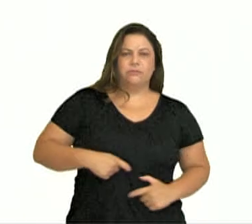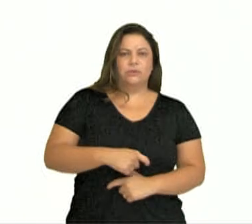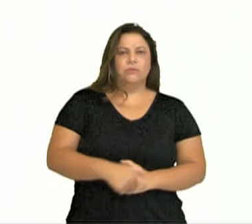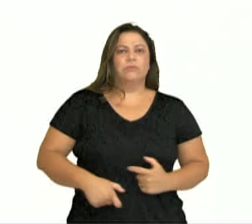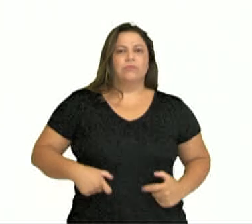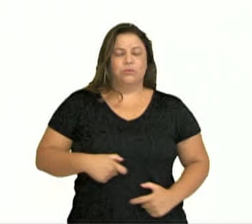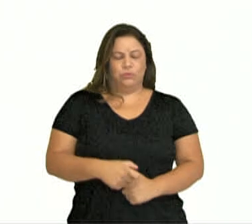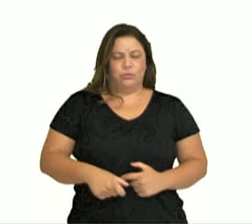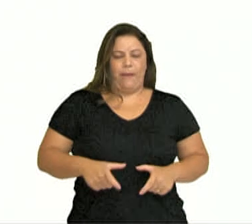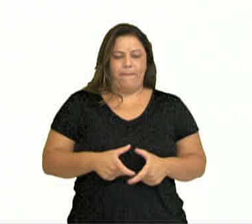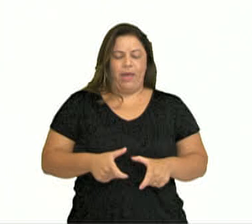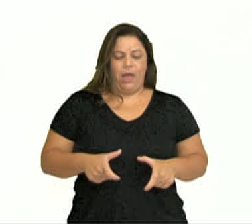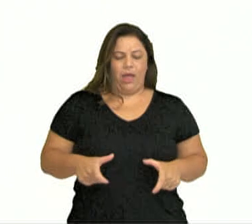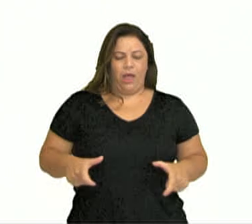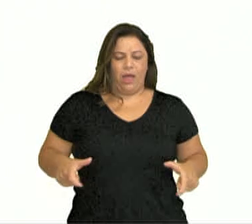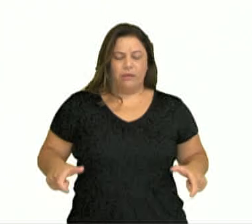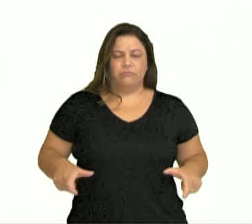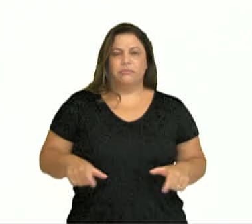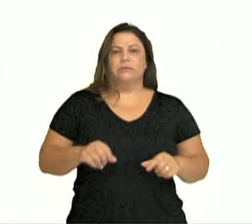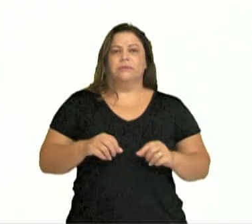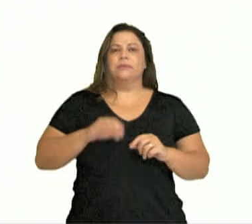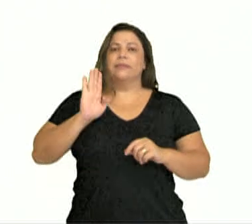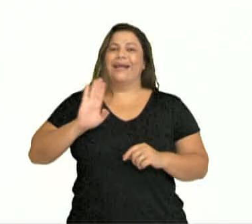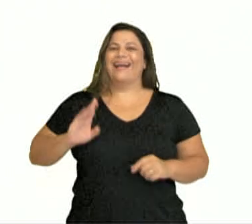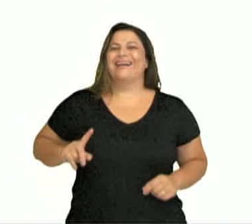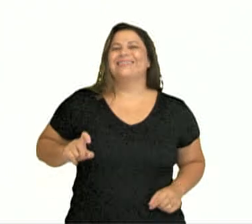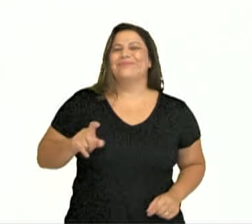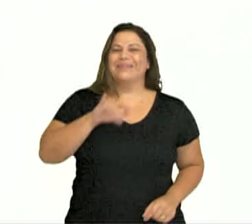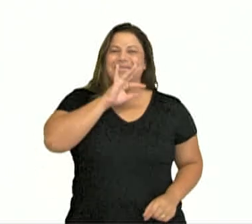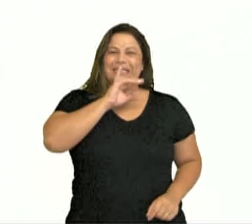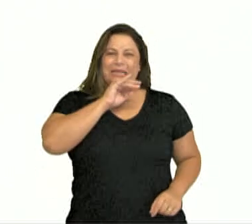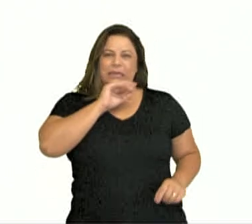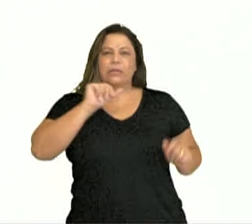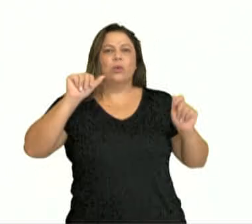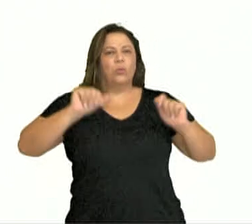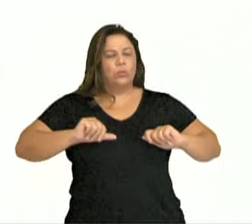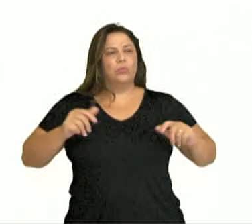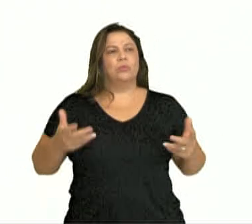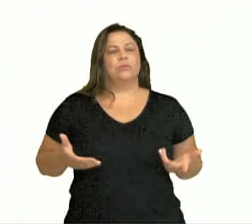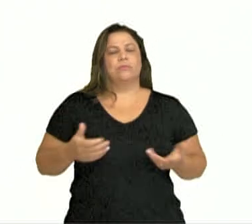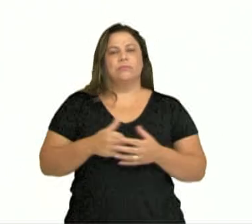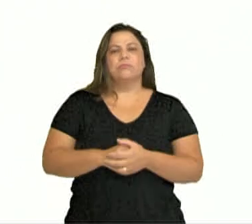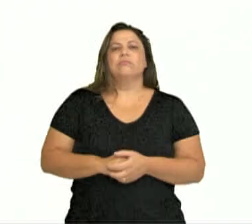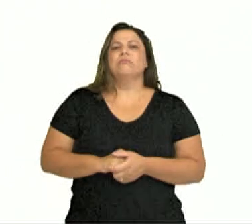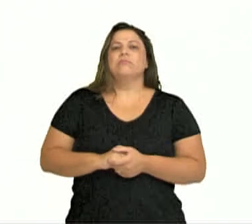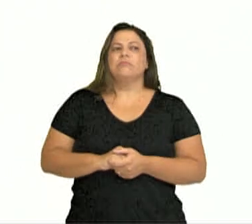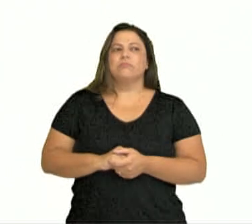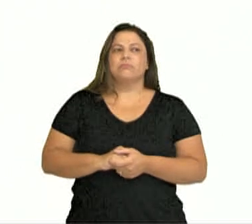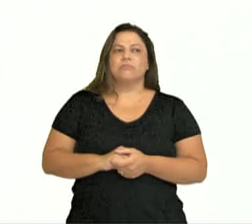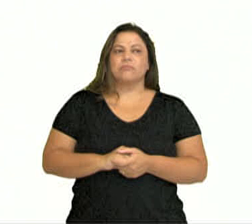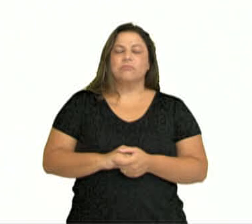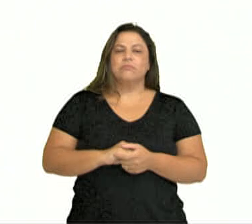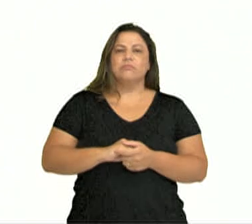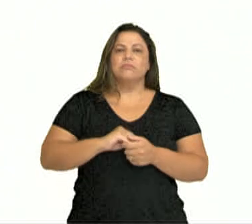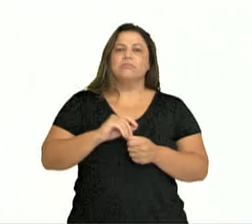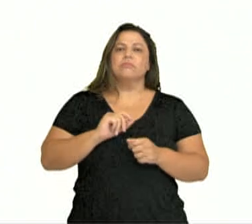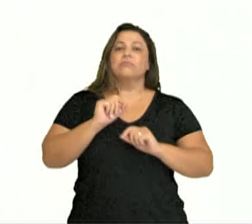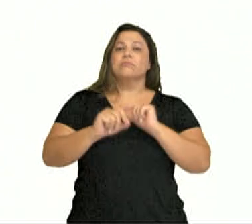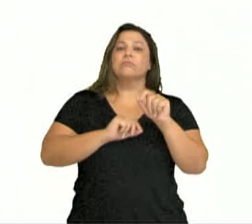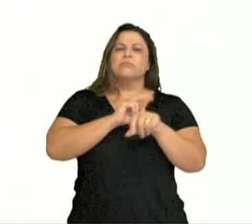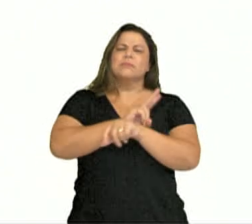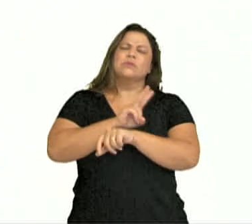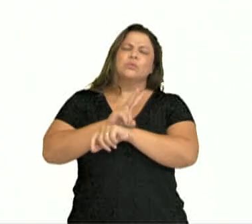a multiplicação das bactérias ruins, que porventura a gente pode acabar ingerindo. Manutenção do